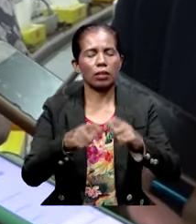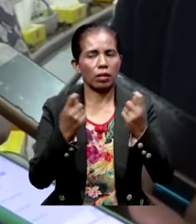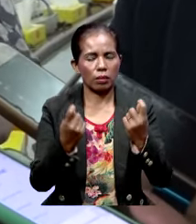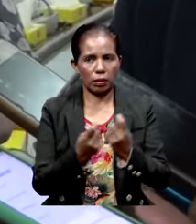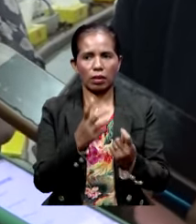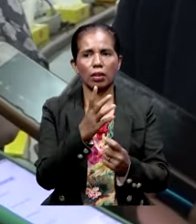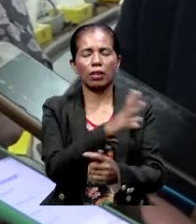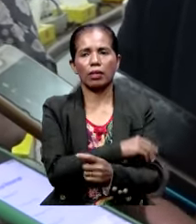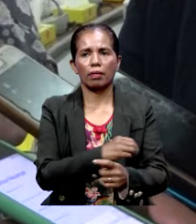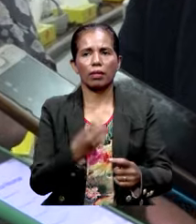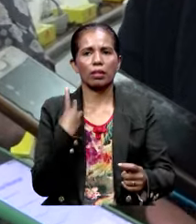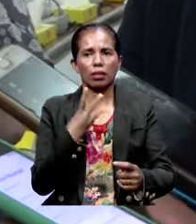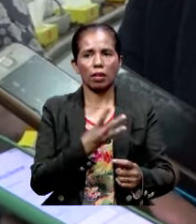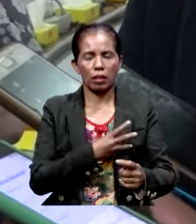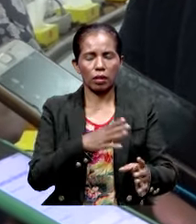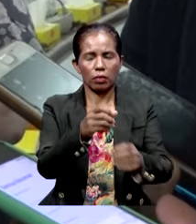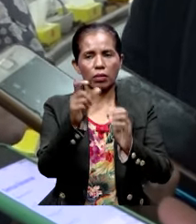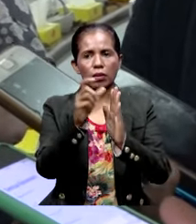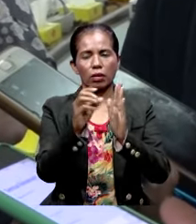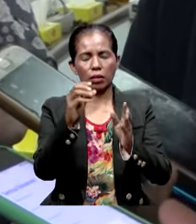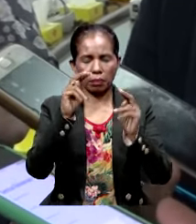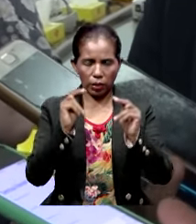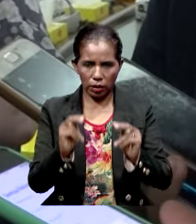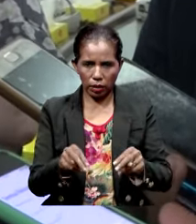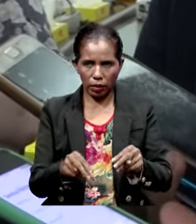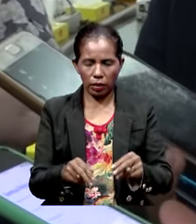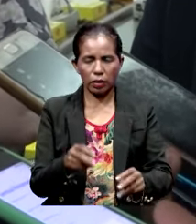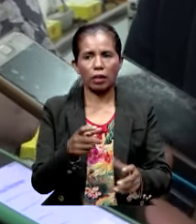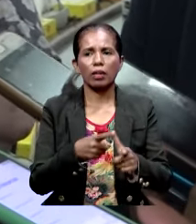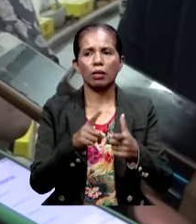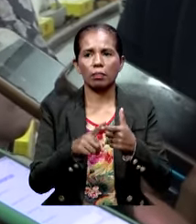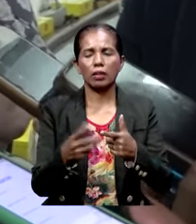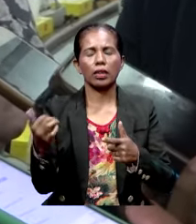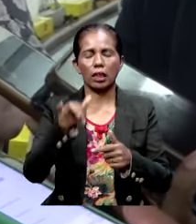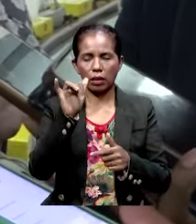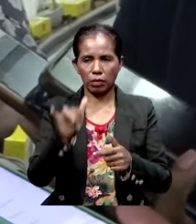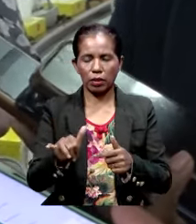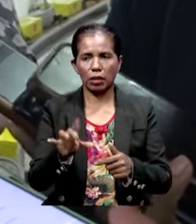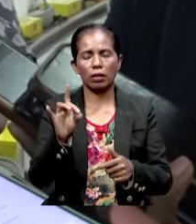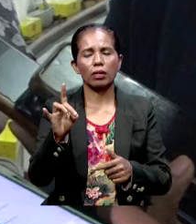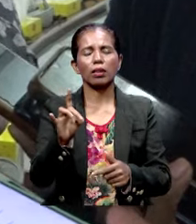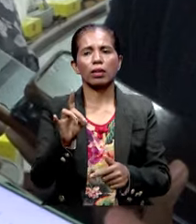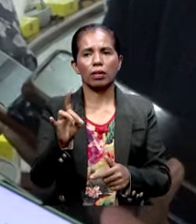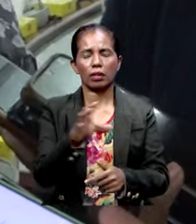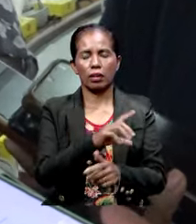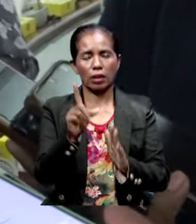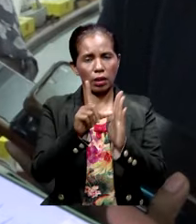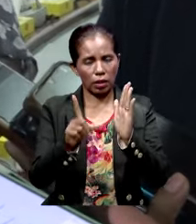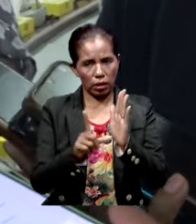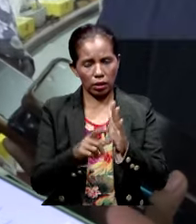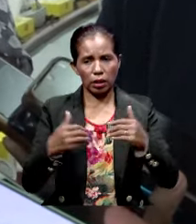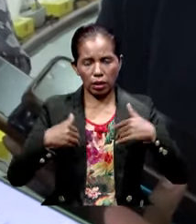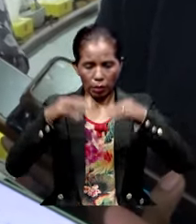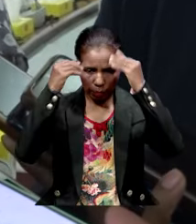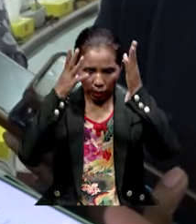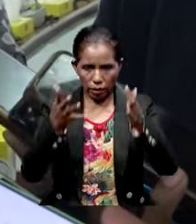list, ida, ita se coloca, baseia na necessidade, mas e depois, balo se rela na fata, waiting list, né lara, né, tama íamos professores,